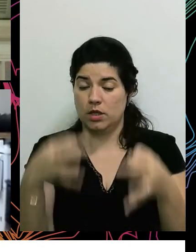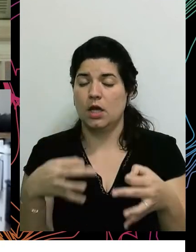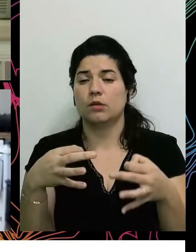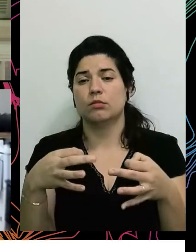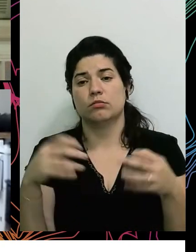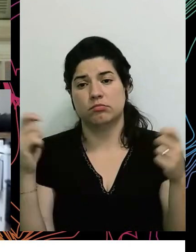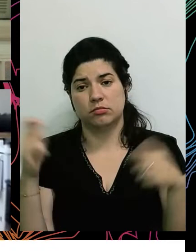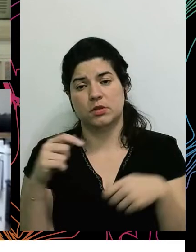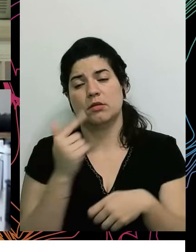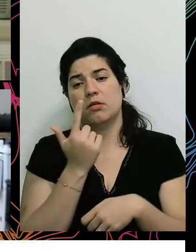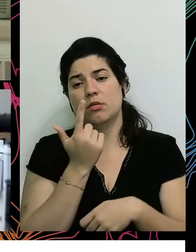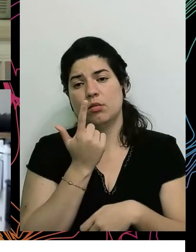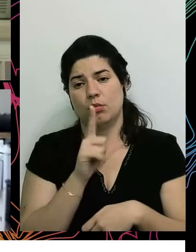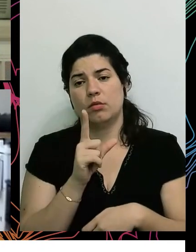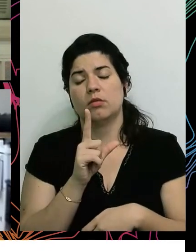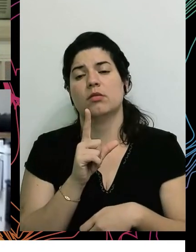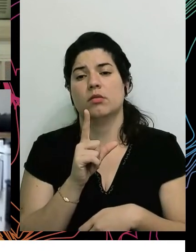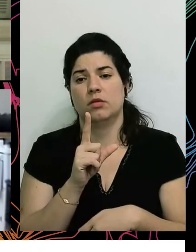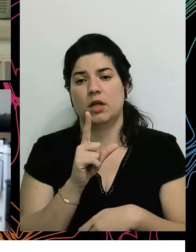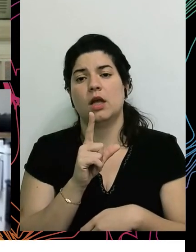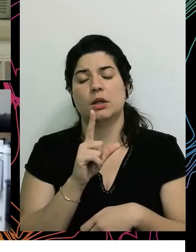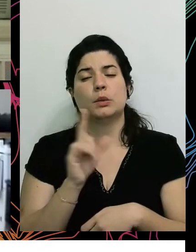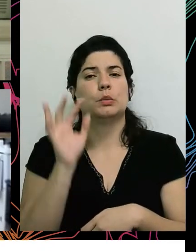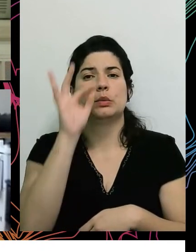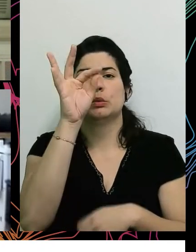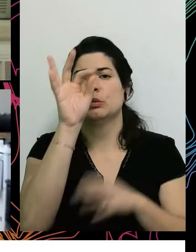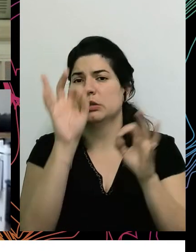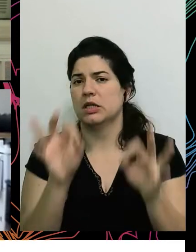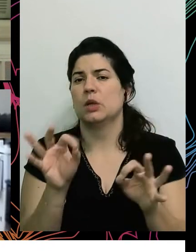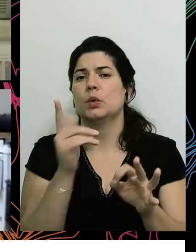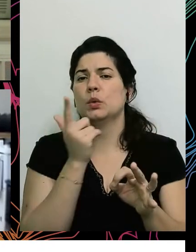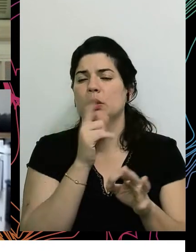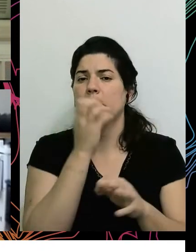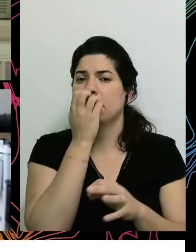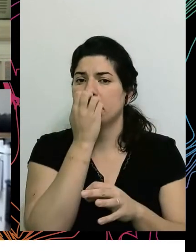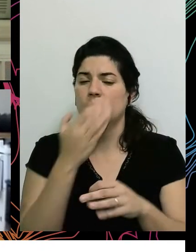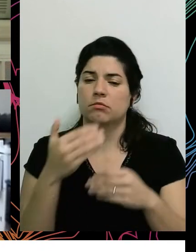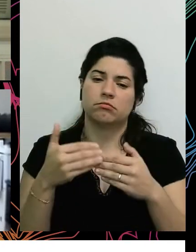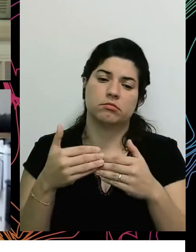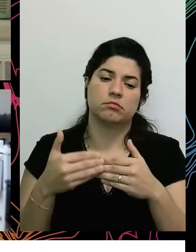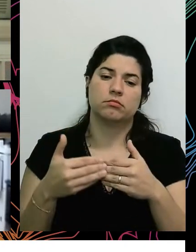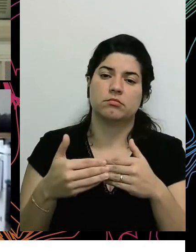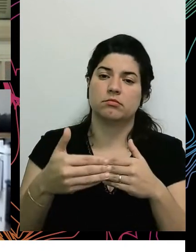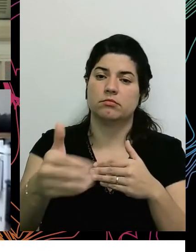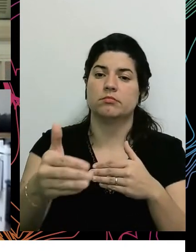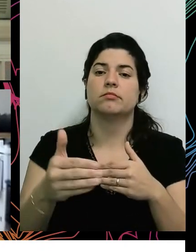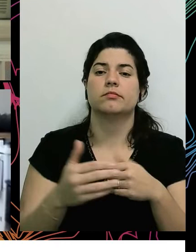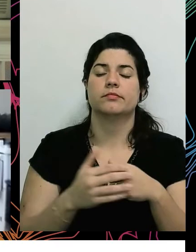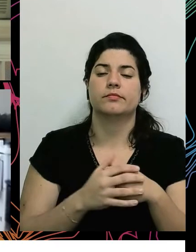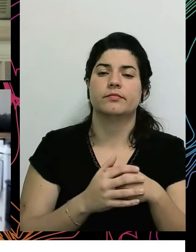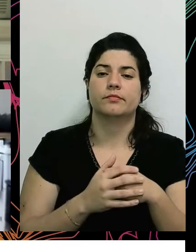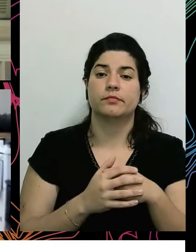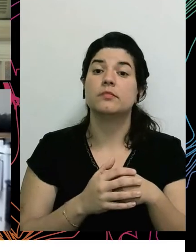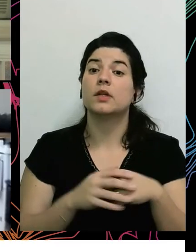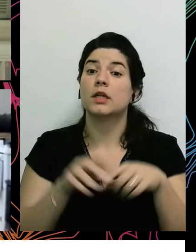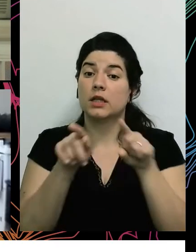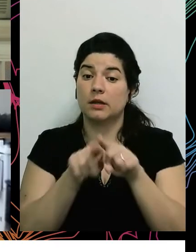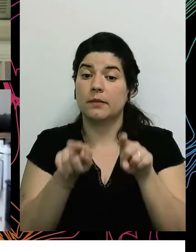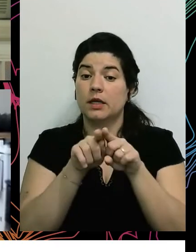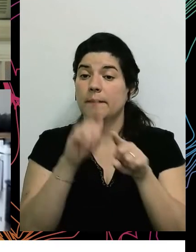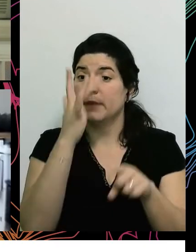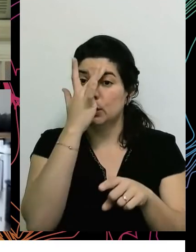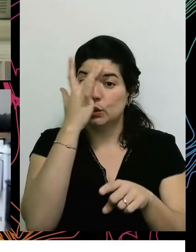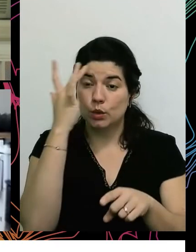tudo para dar certo, né? Para ser um sucesso daqui para frente e para que as pessoas consigam realmente,